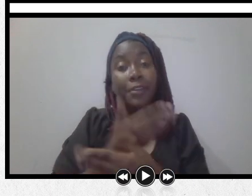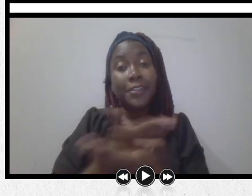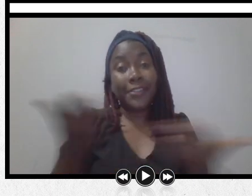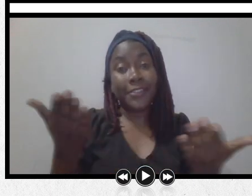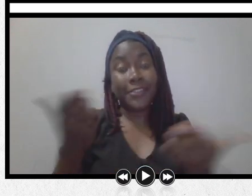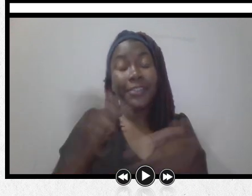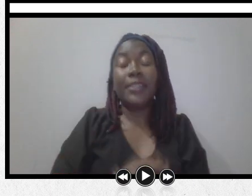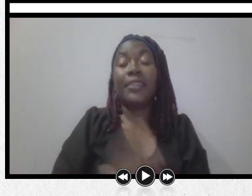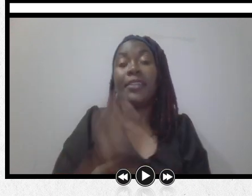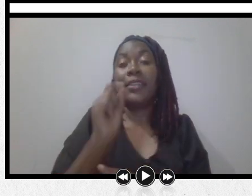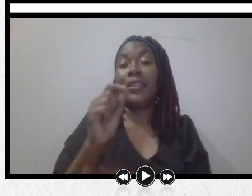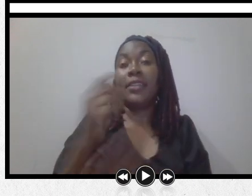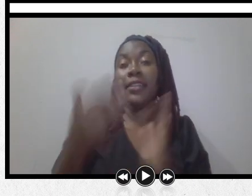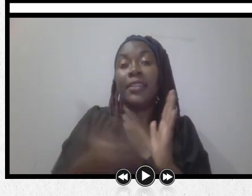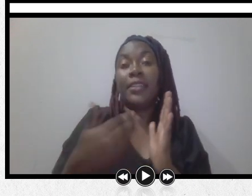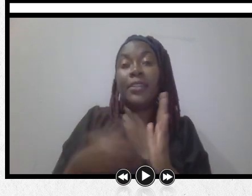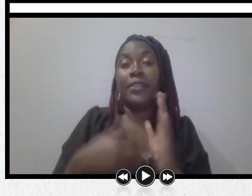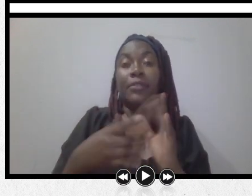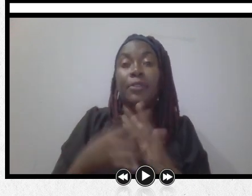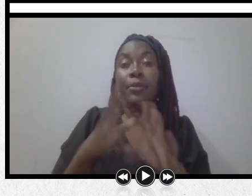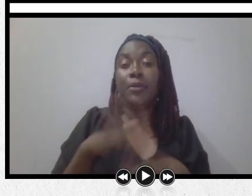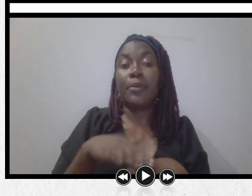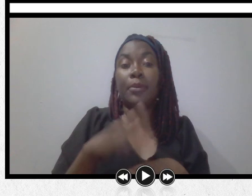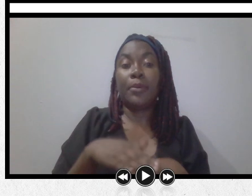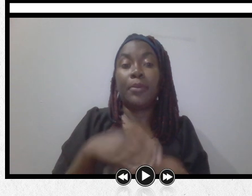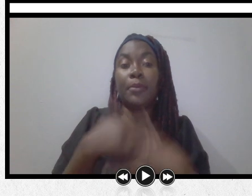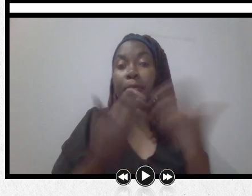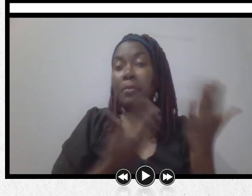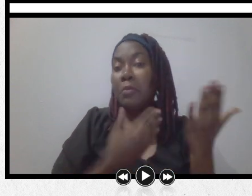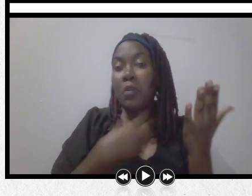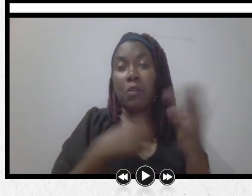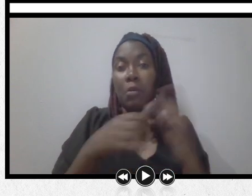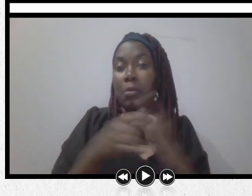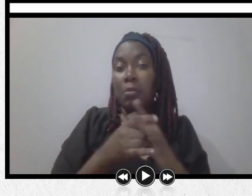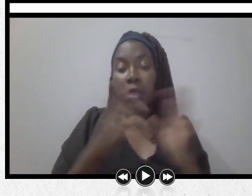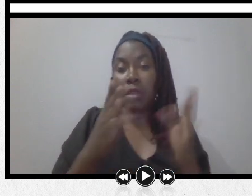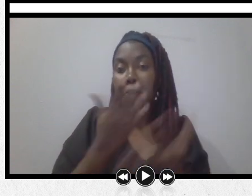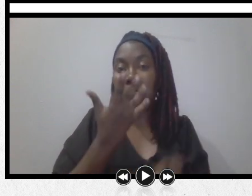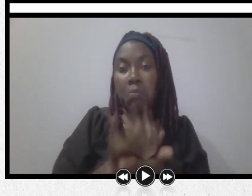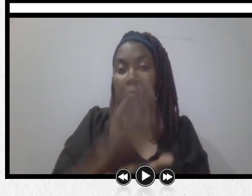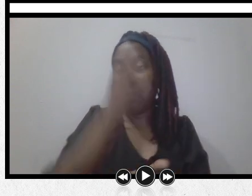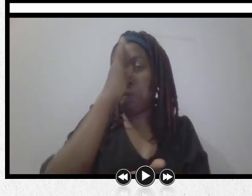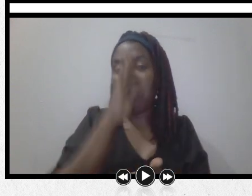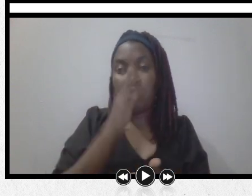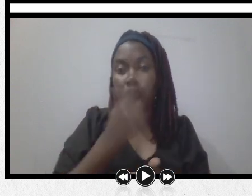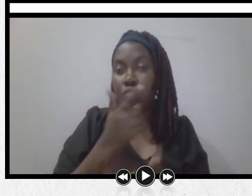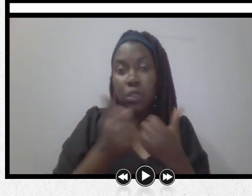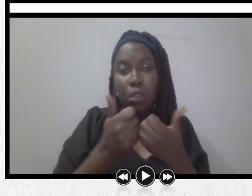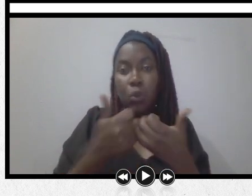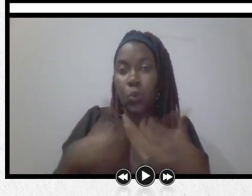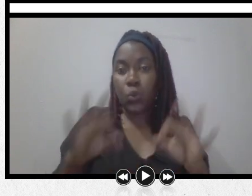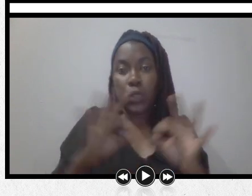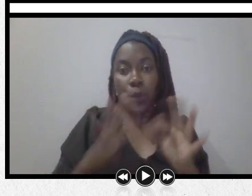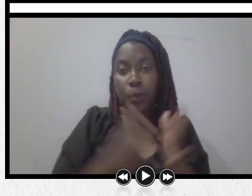senhores, que é um livro que foi disponibilizado pelo autor aqui de forma livre, download free, ou seja, não tem custo nenhum para acesso, e